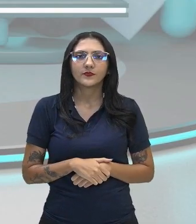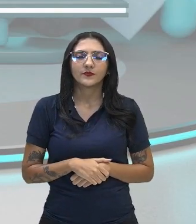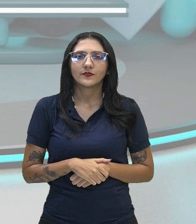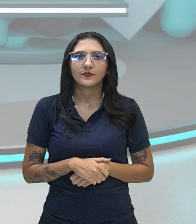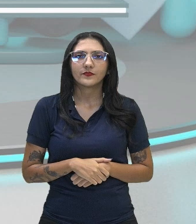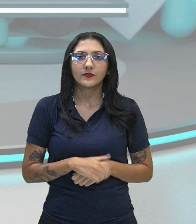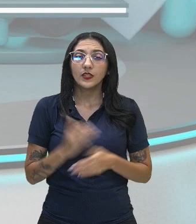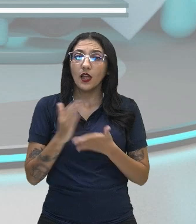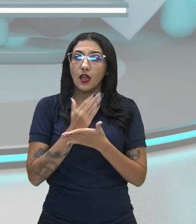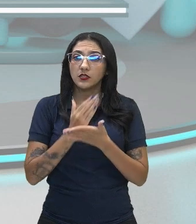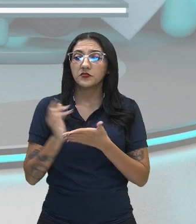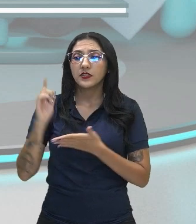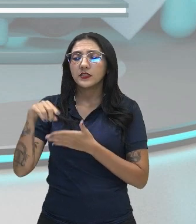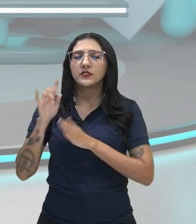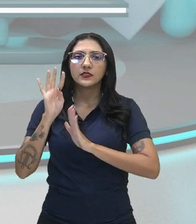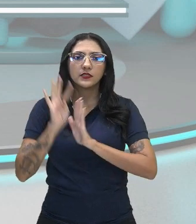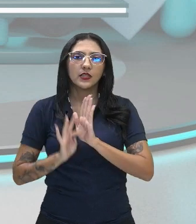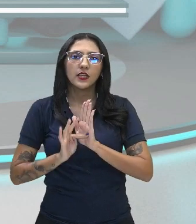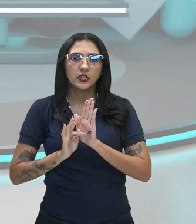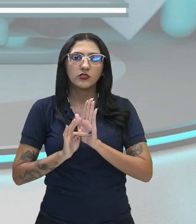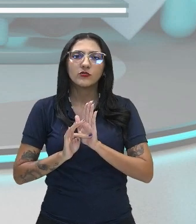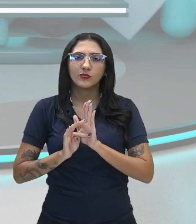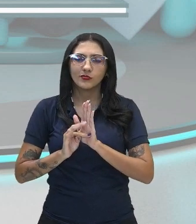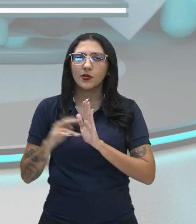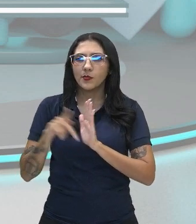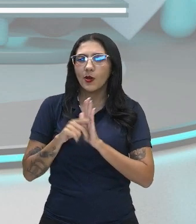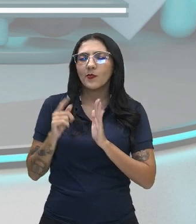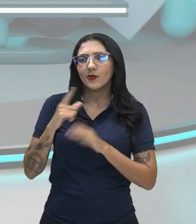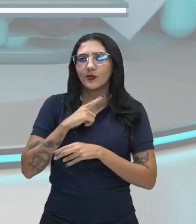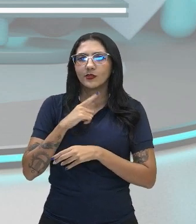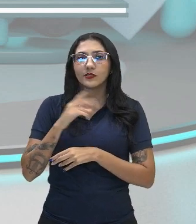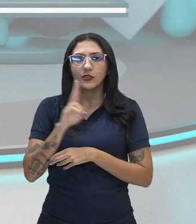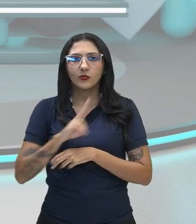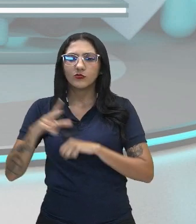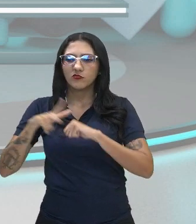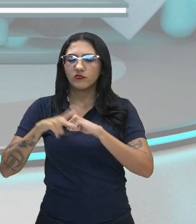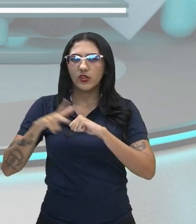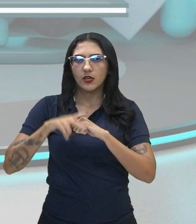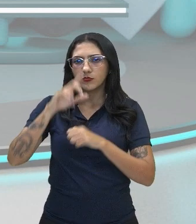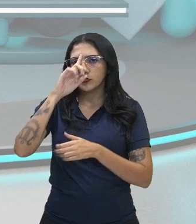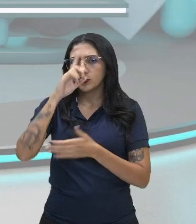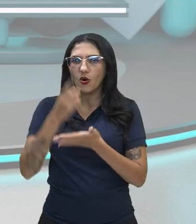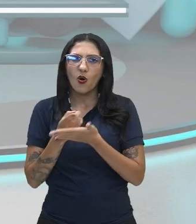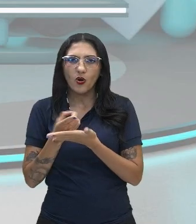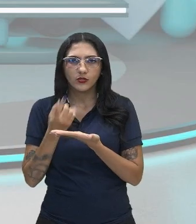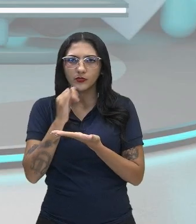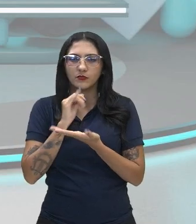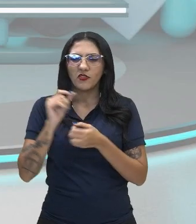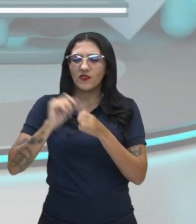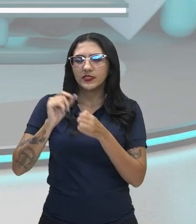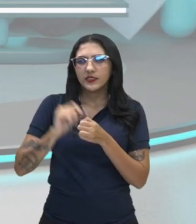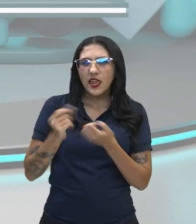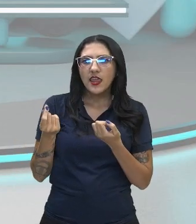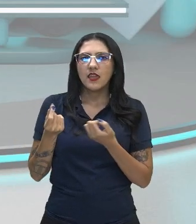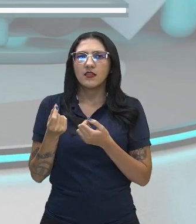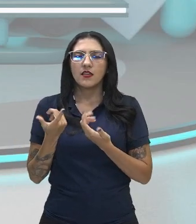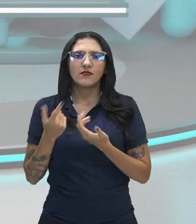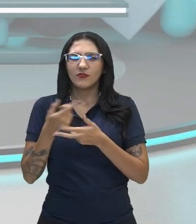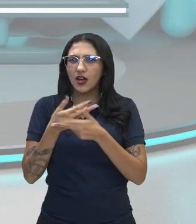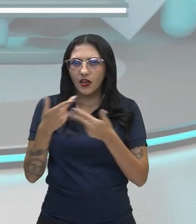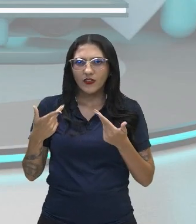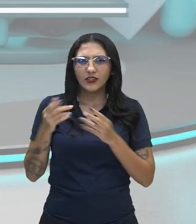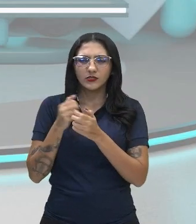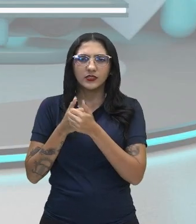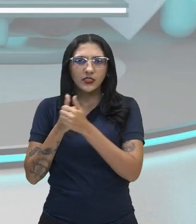vezes esse texto que está utilizando verbos no imperativo, como faça, adicione, siga,